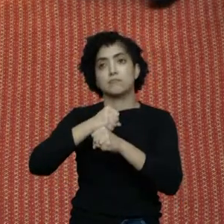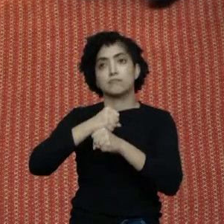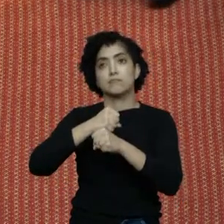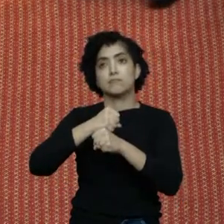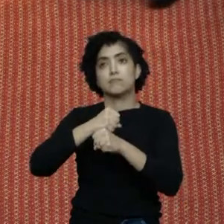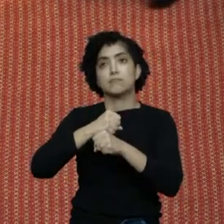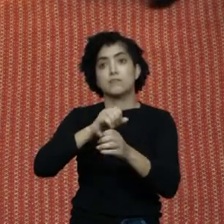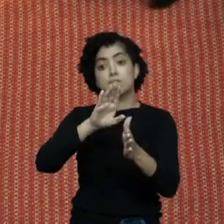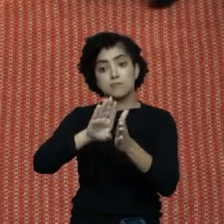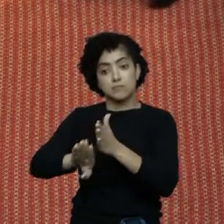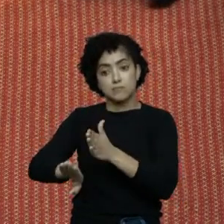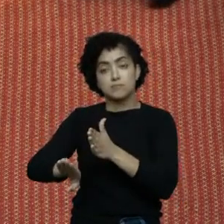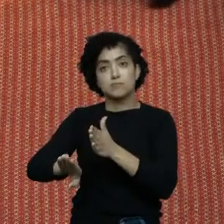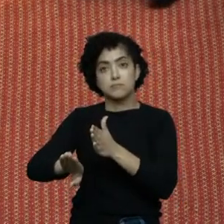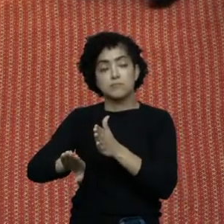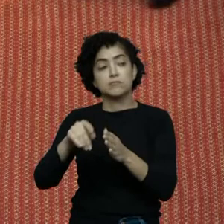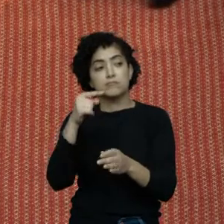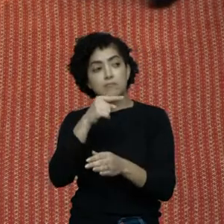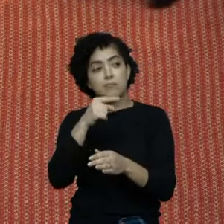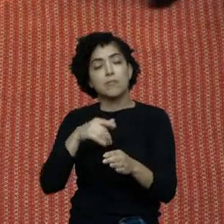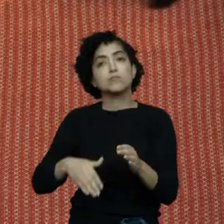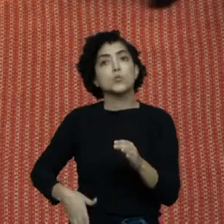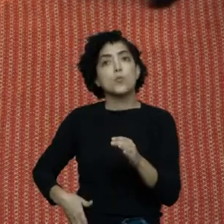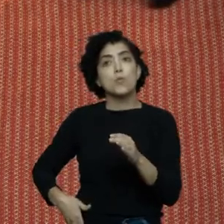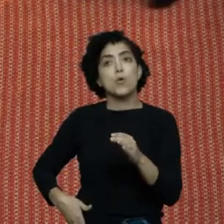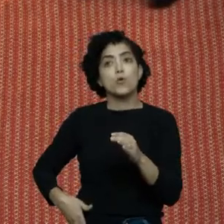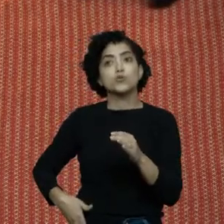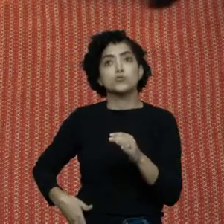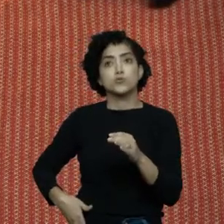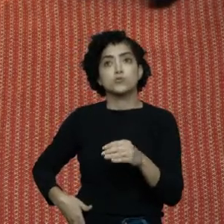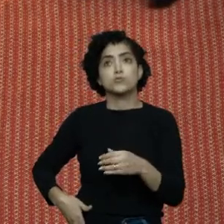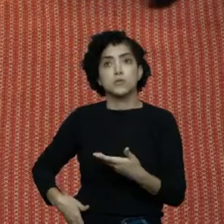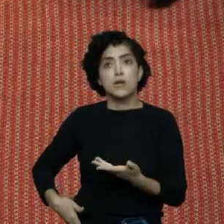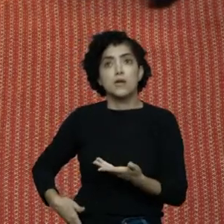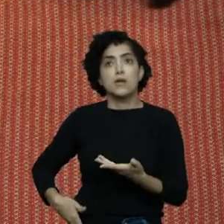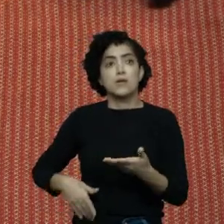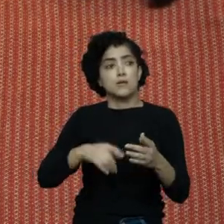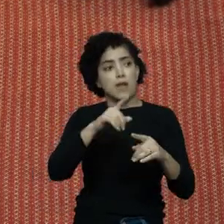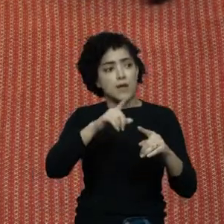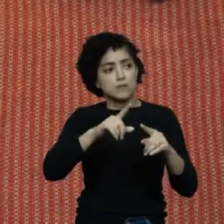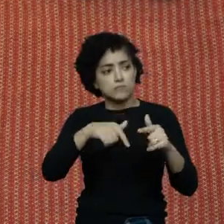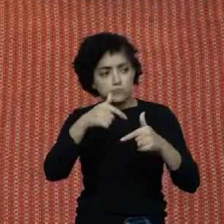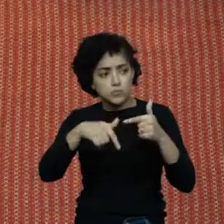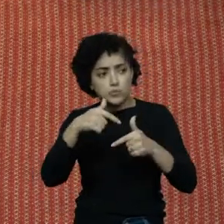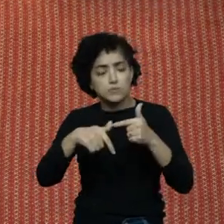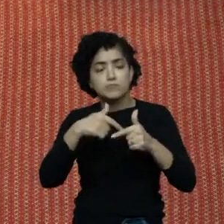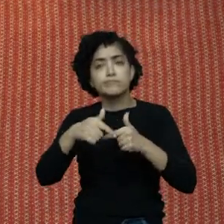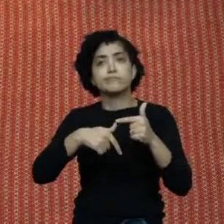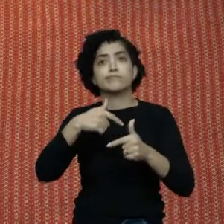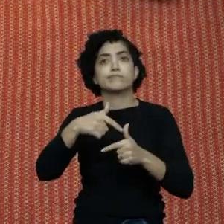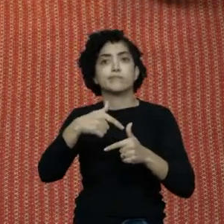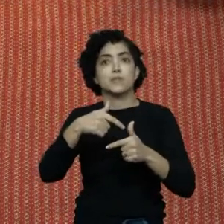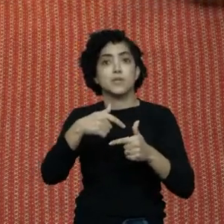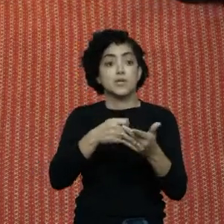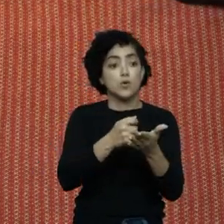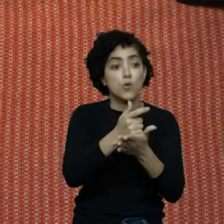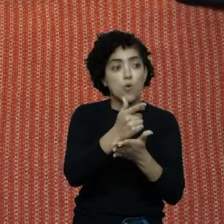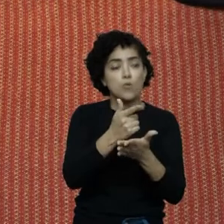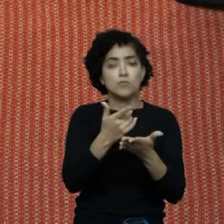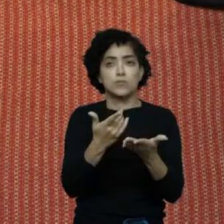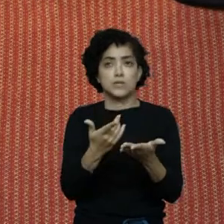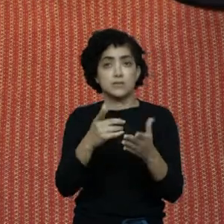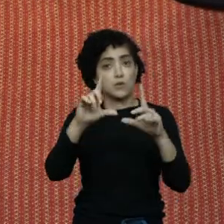desconto é obviamente tem que refletir lá no bolso do usuário do serviço é importantíssimo É isso aí a